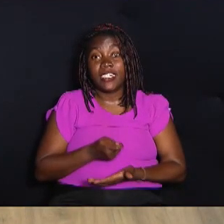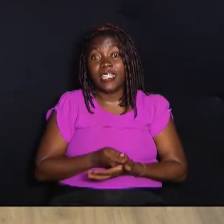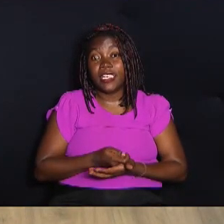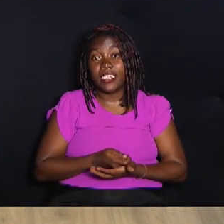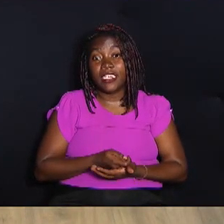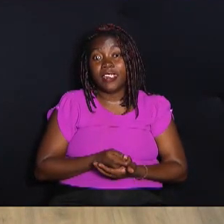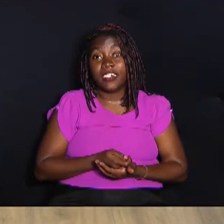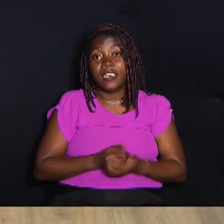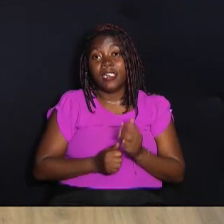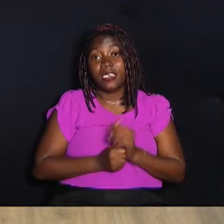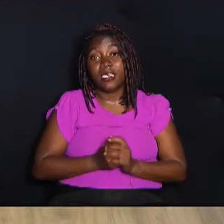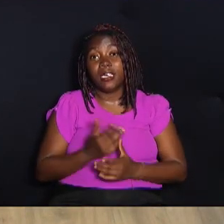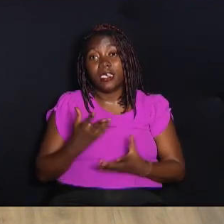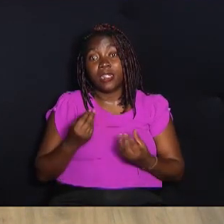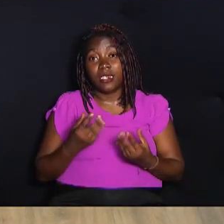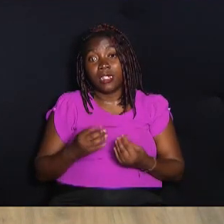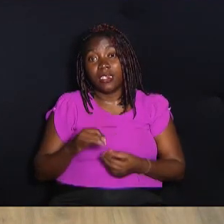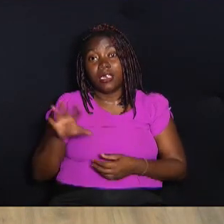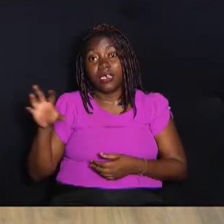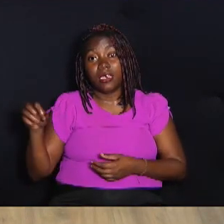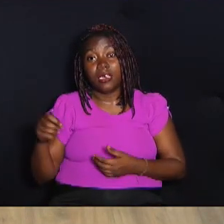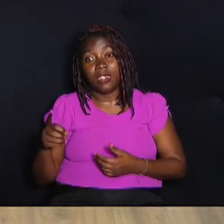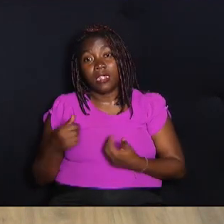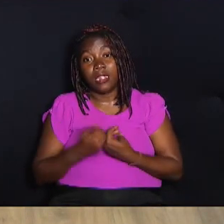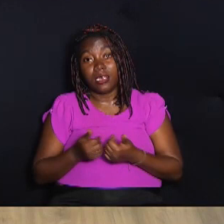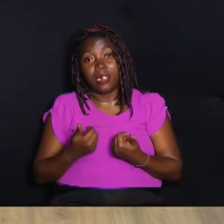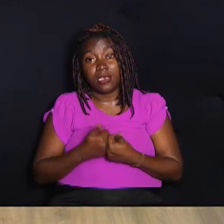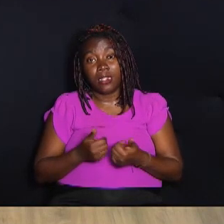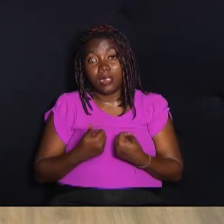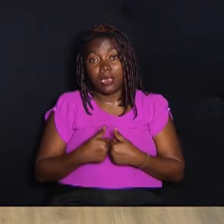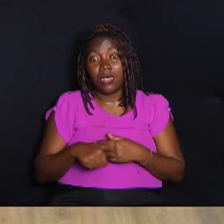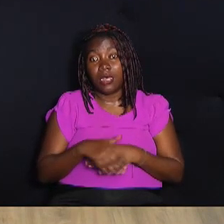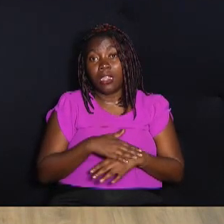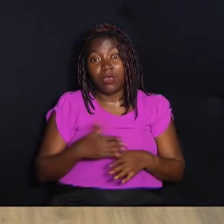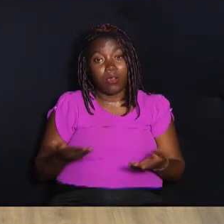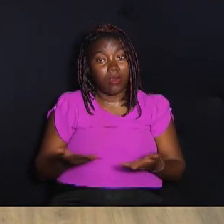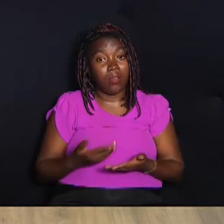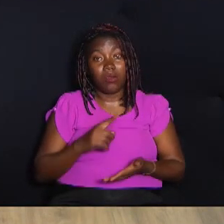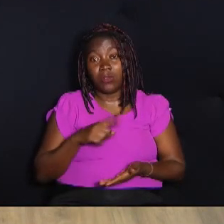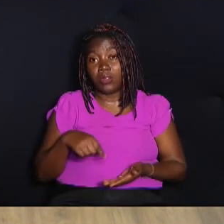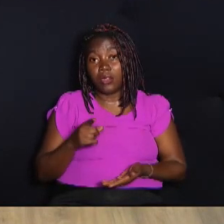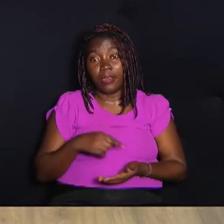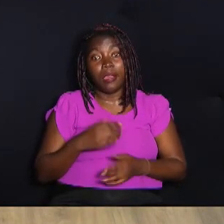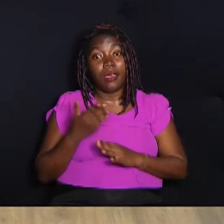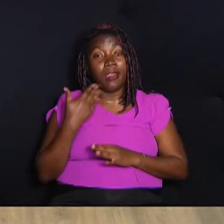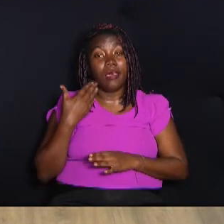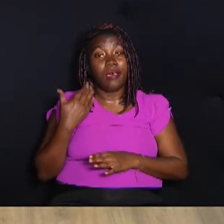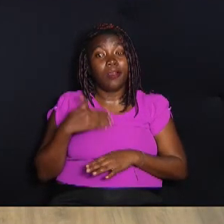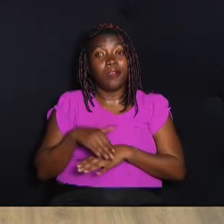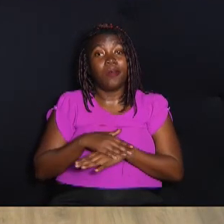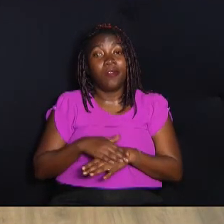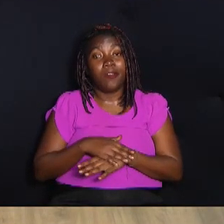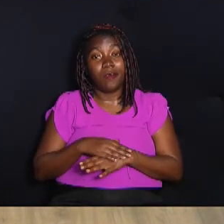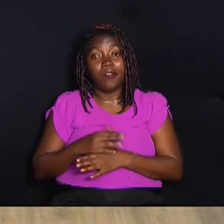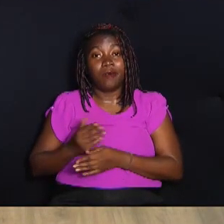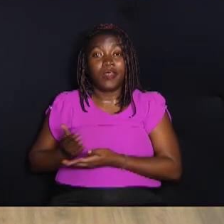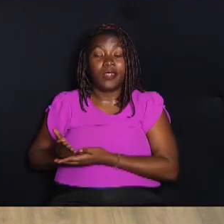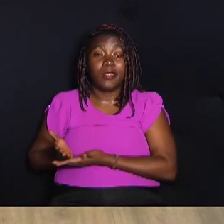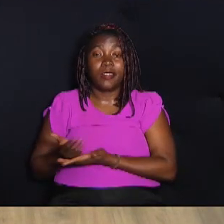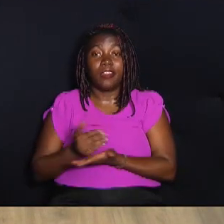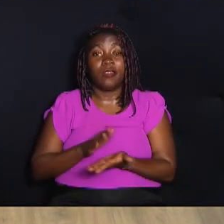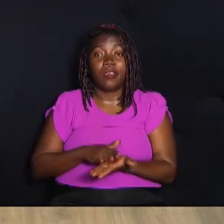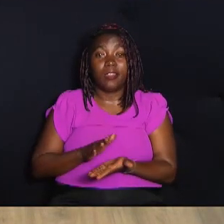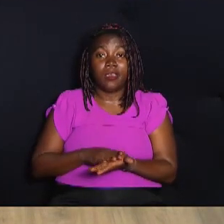lá um transporte público, conversar. Agora não tem mais, mas antes a gente conversava com o cobrador, conversava com o